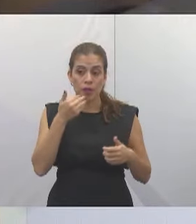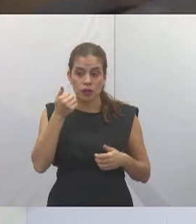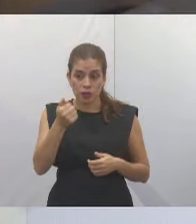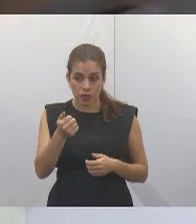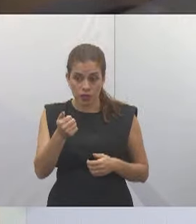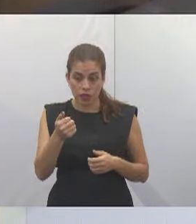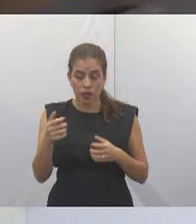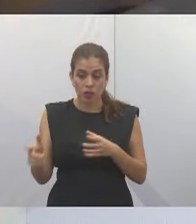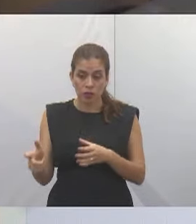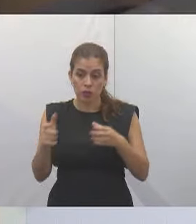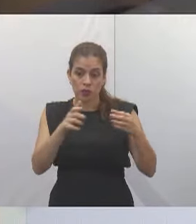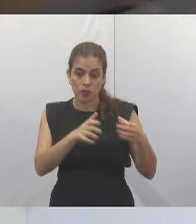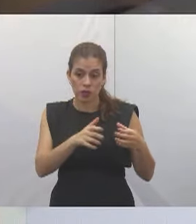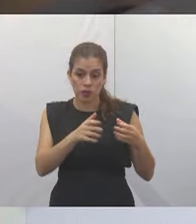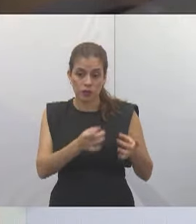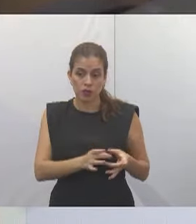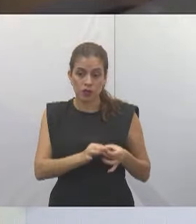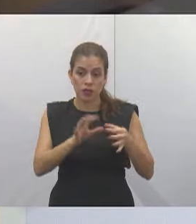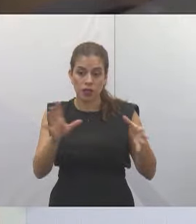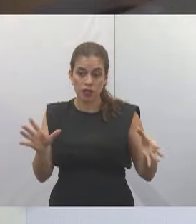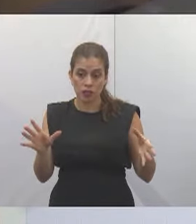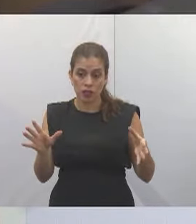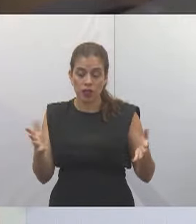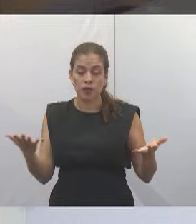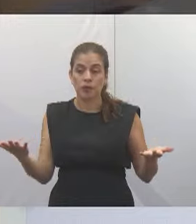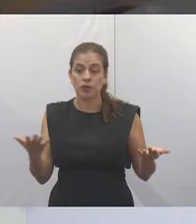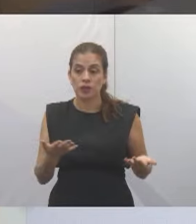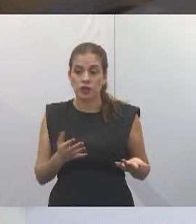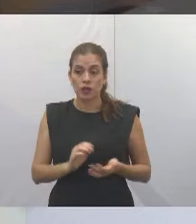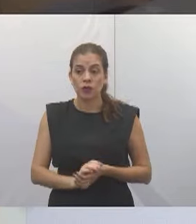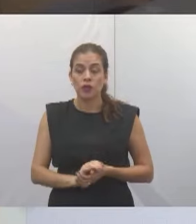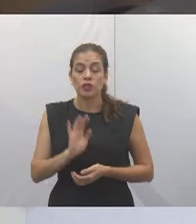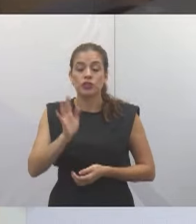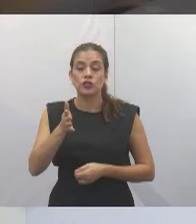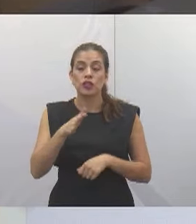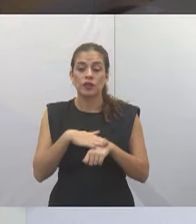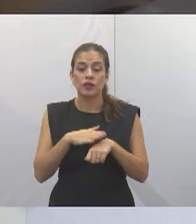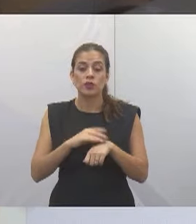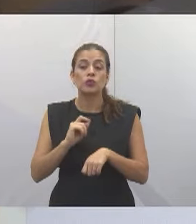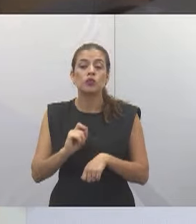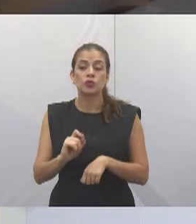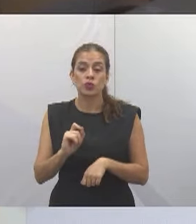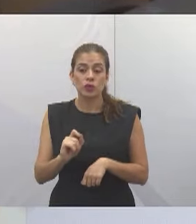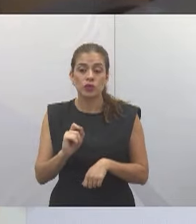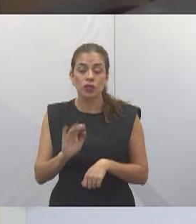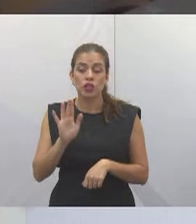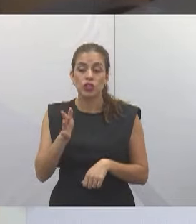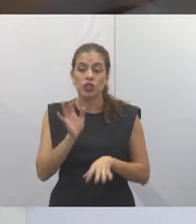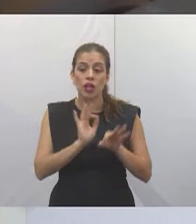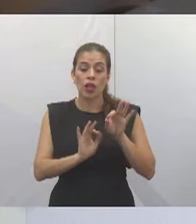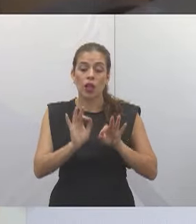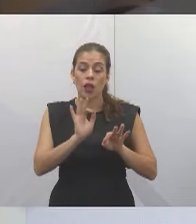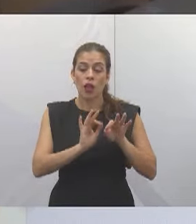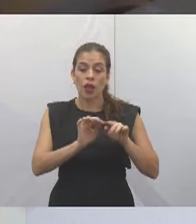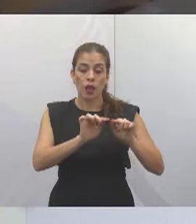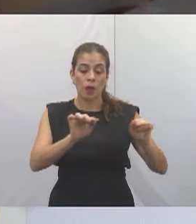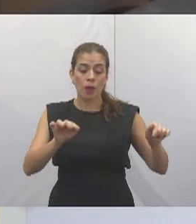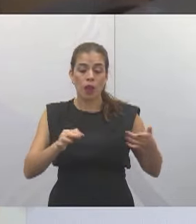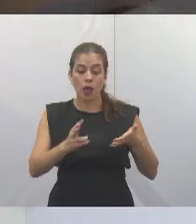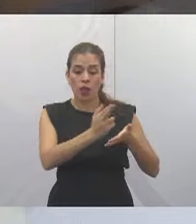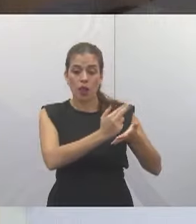mudamos e entregamos. A partir desse momento, o que nós já fizemos? Nós já elaboramos uma planta,